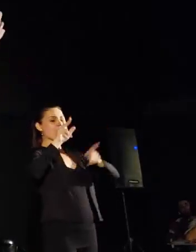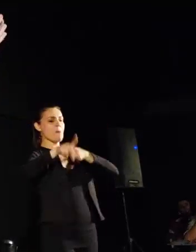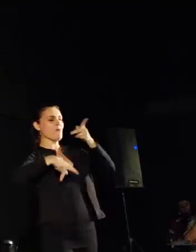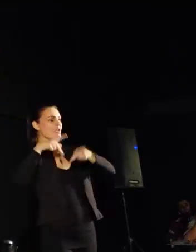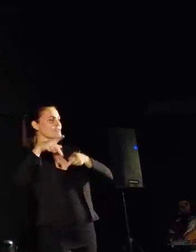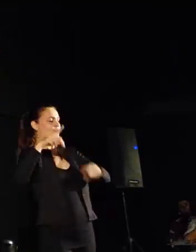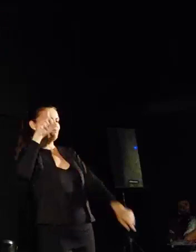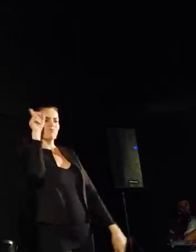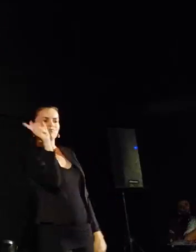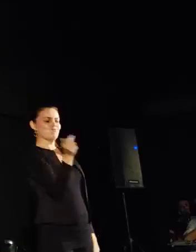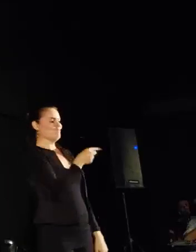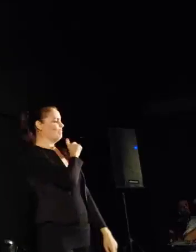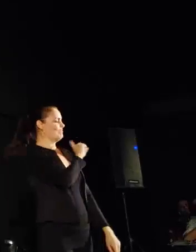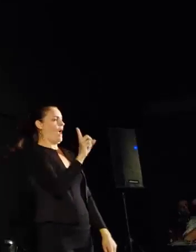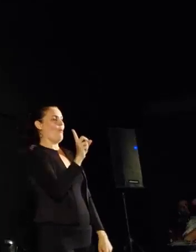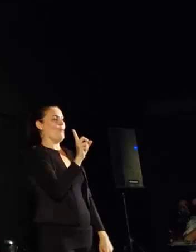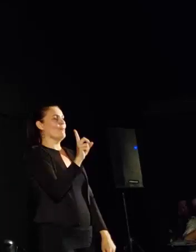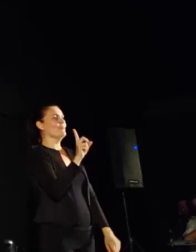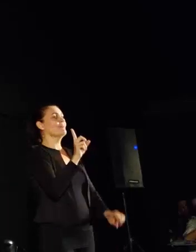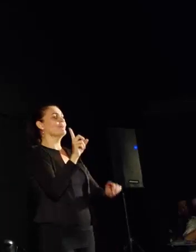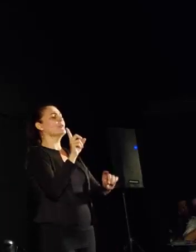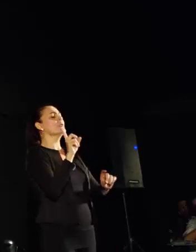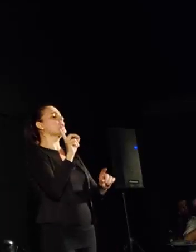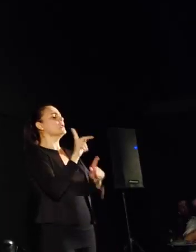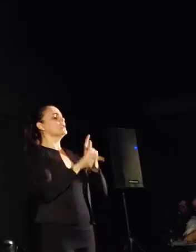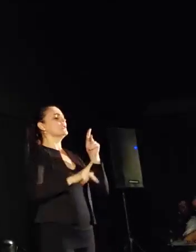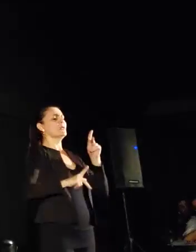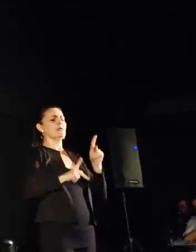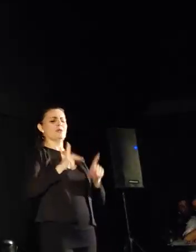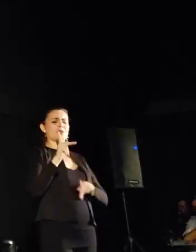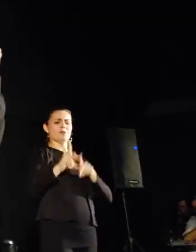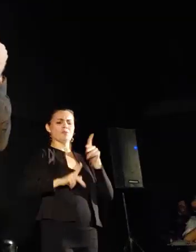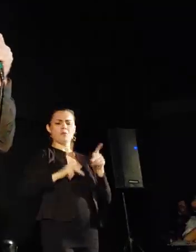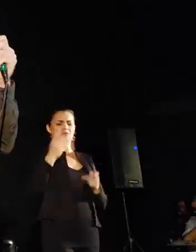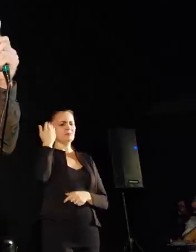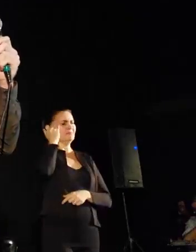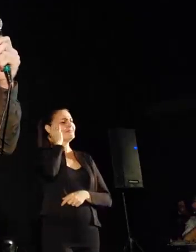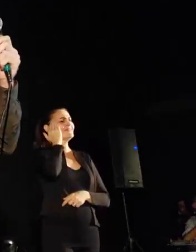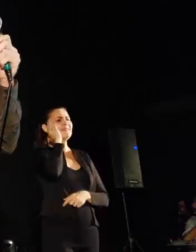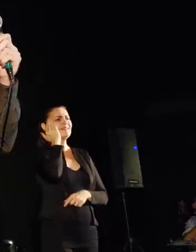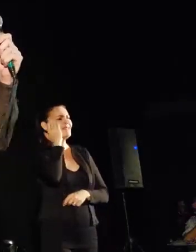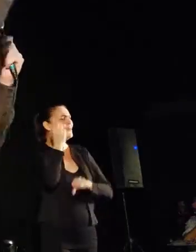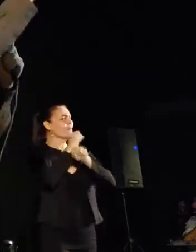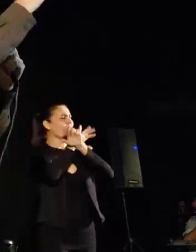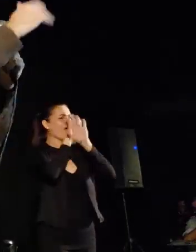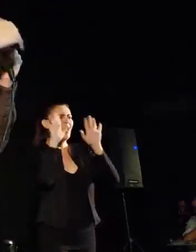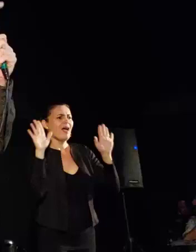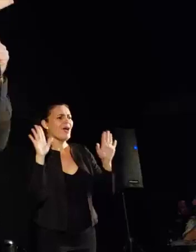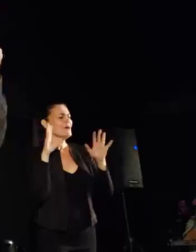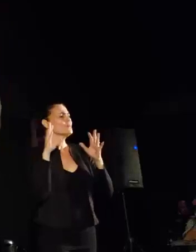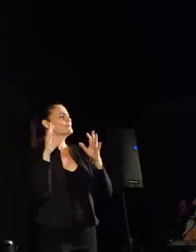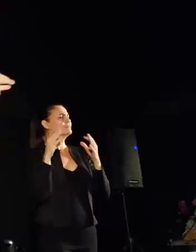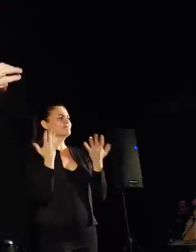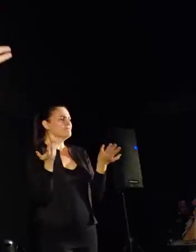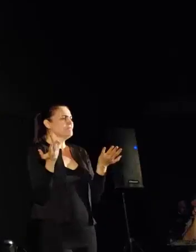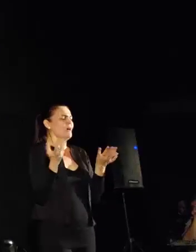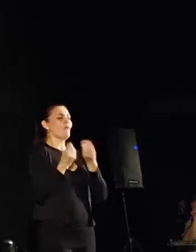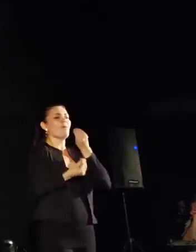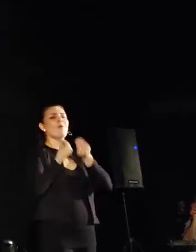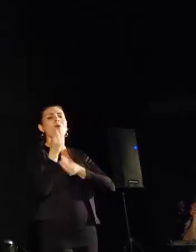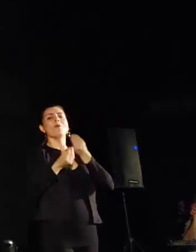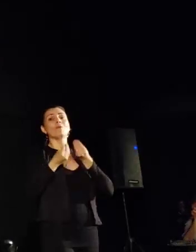faz, não, o povo não está entendendo, né? O povo não foi capaz de compreender, certo, o que realmente está em jogo. Eu diria não, o povo